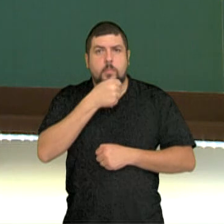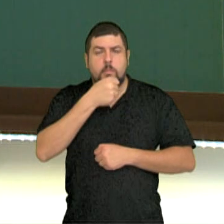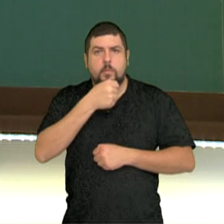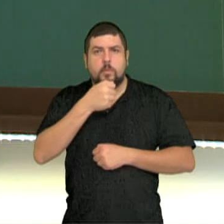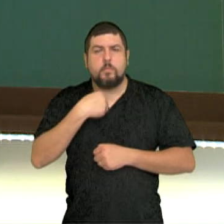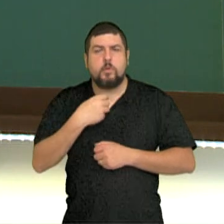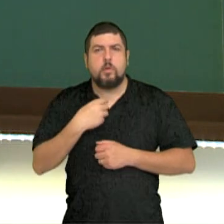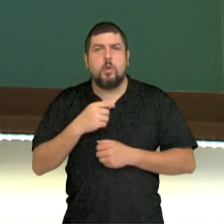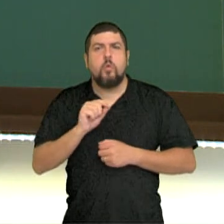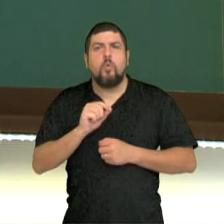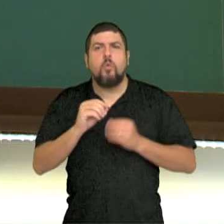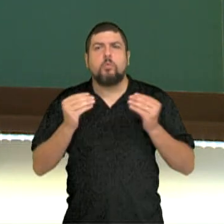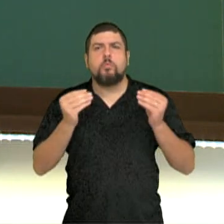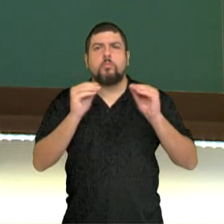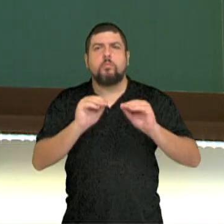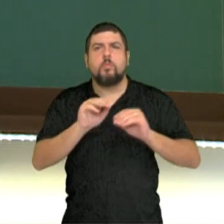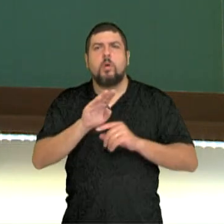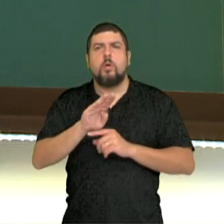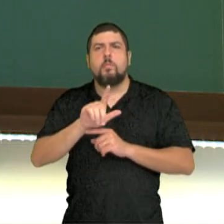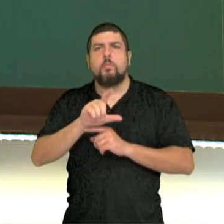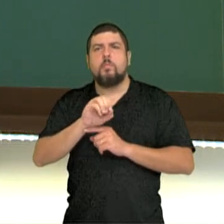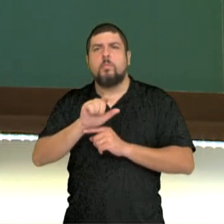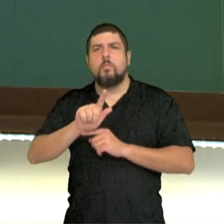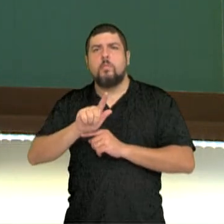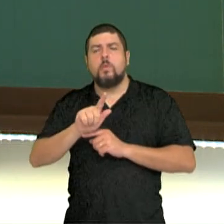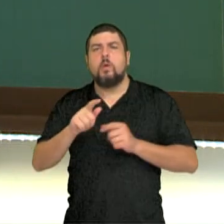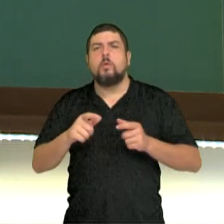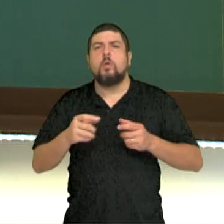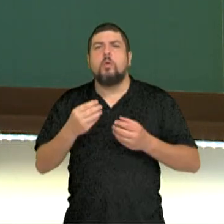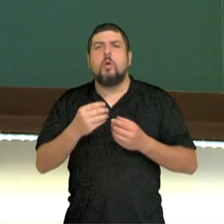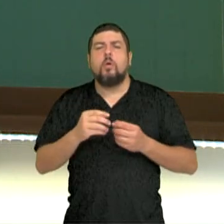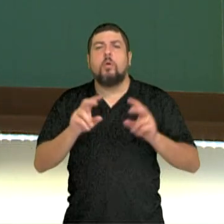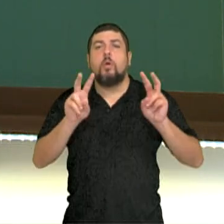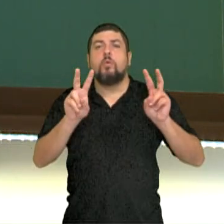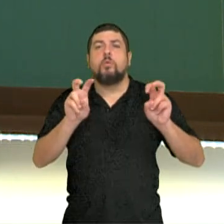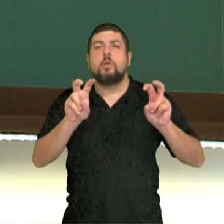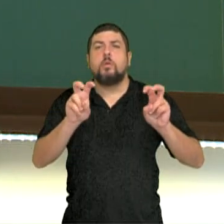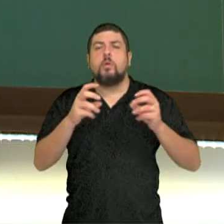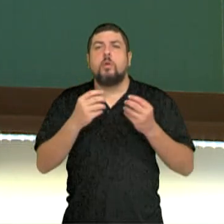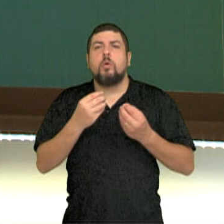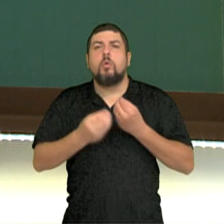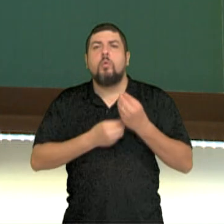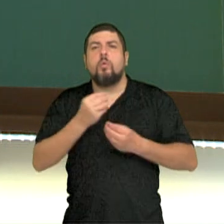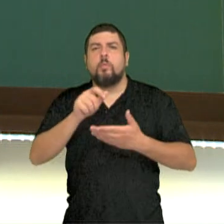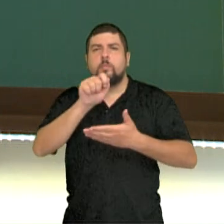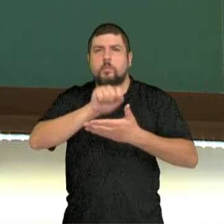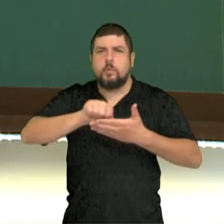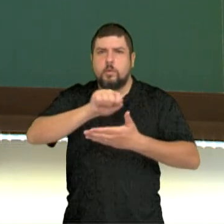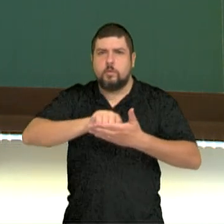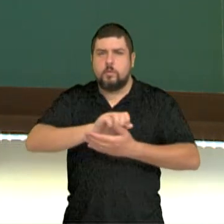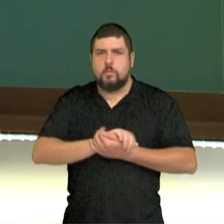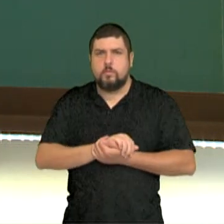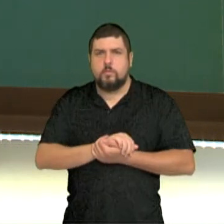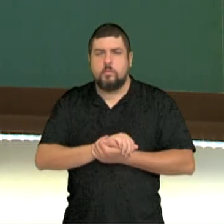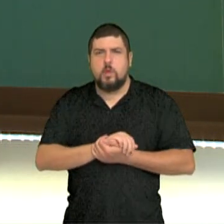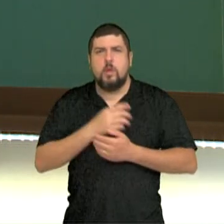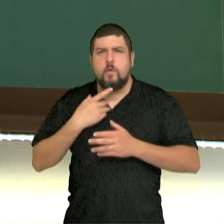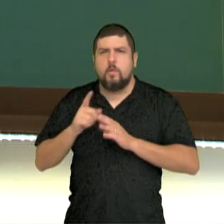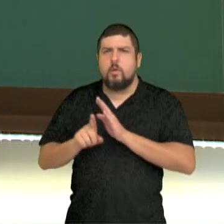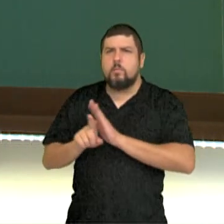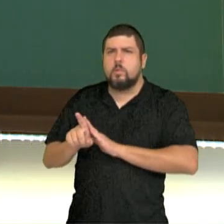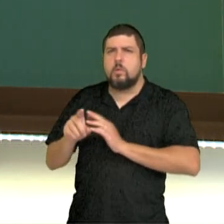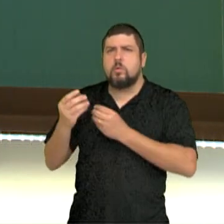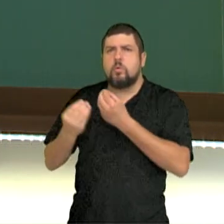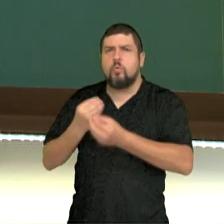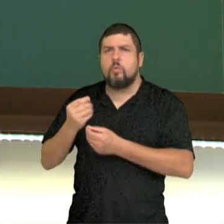Eu Escrevo. E aí foi perguntado para ele como é o processo de escrita dele, o que que ele faz para escrever. Lembra que